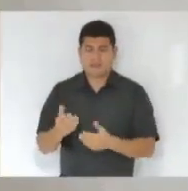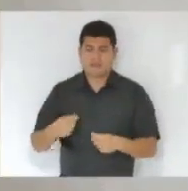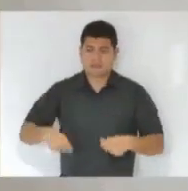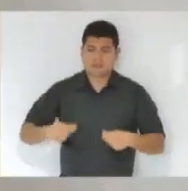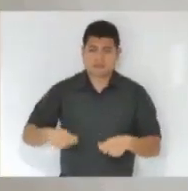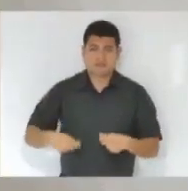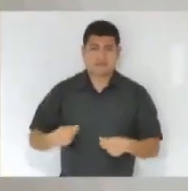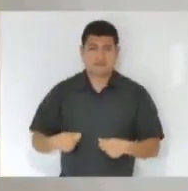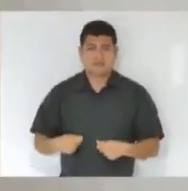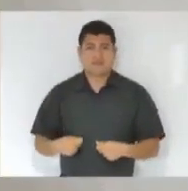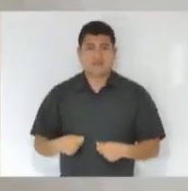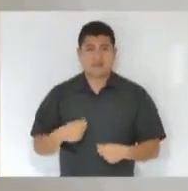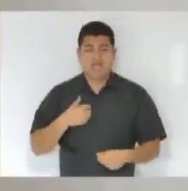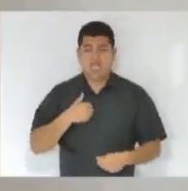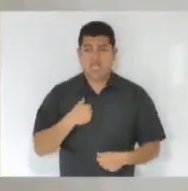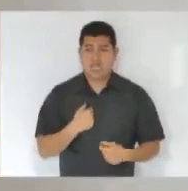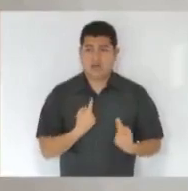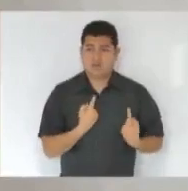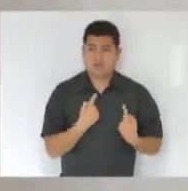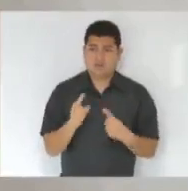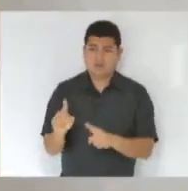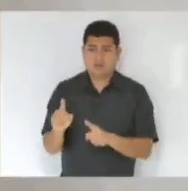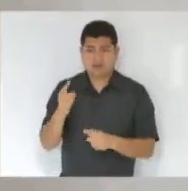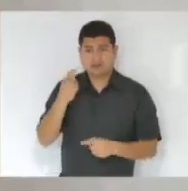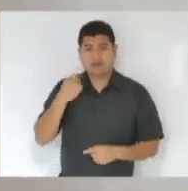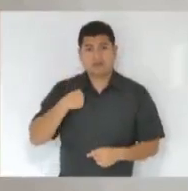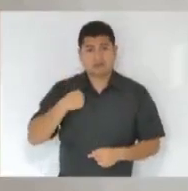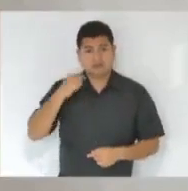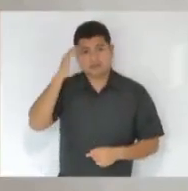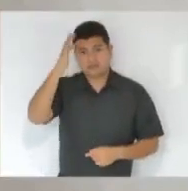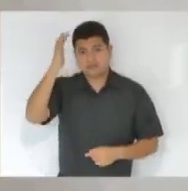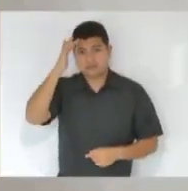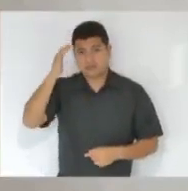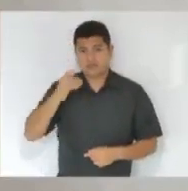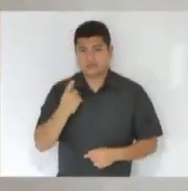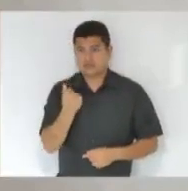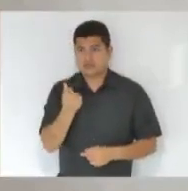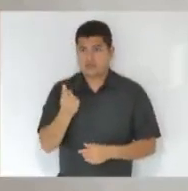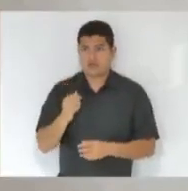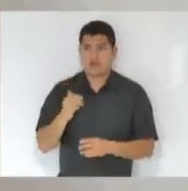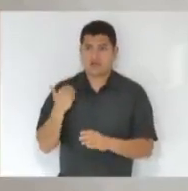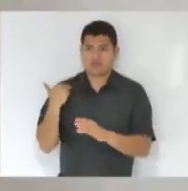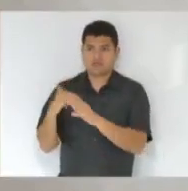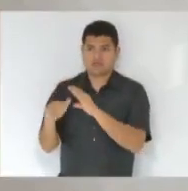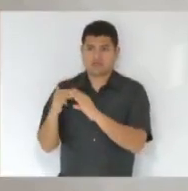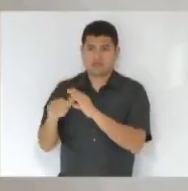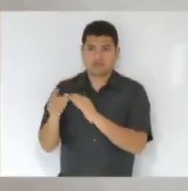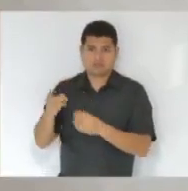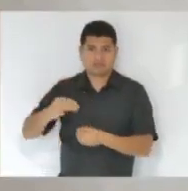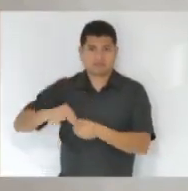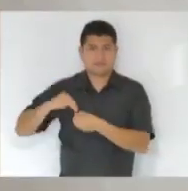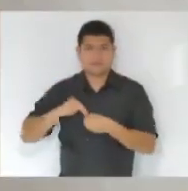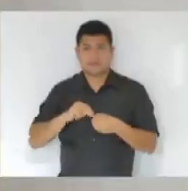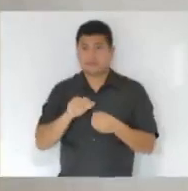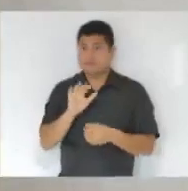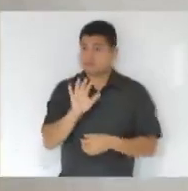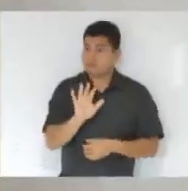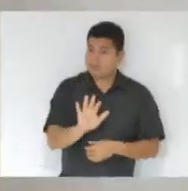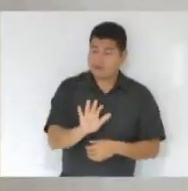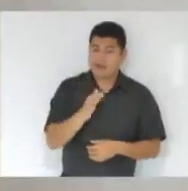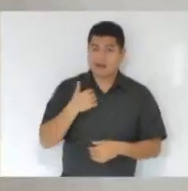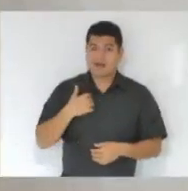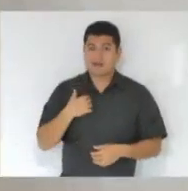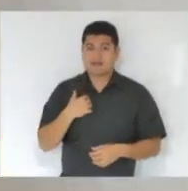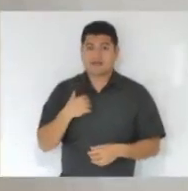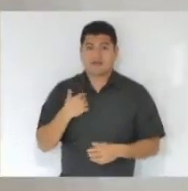Então, não sou contra a ideia de ir recursos aos municípios, mas entendo que a questão central da